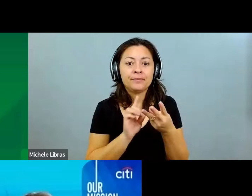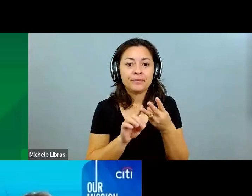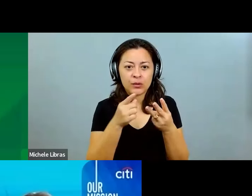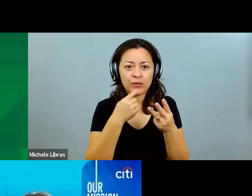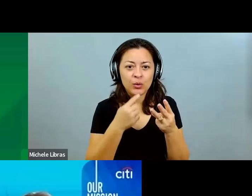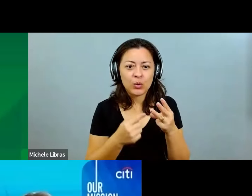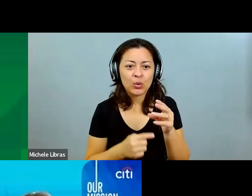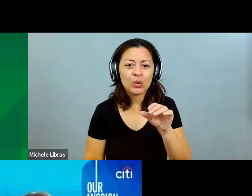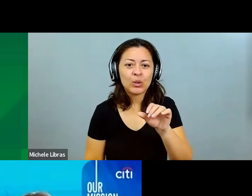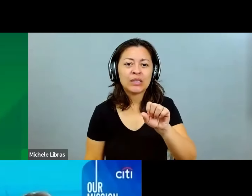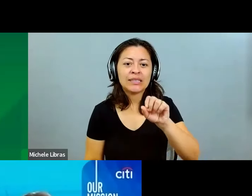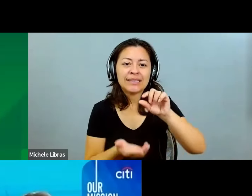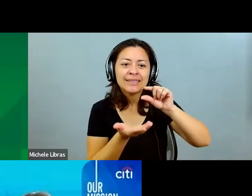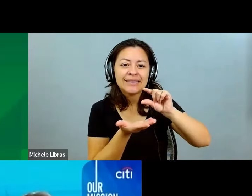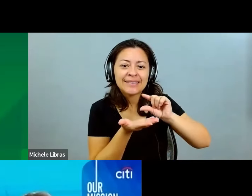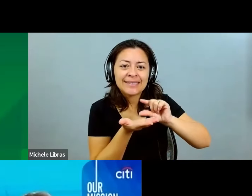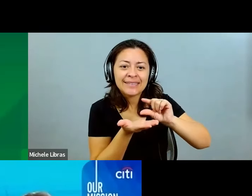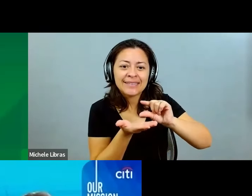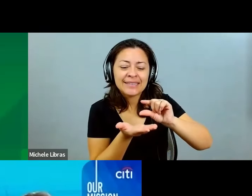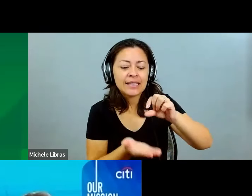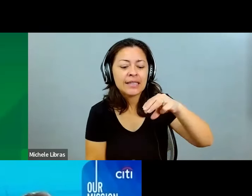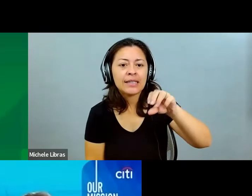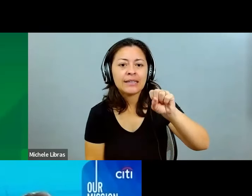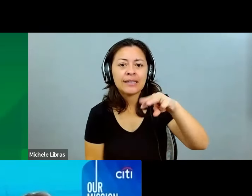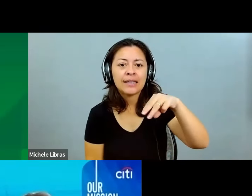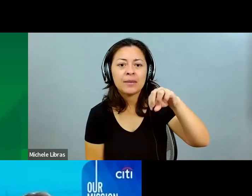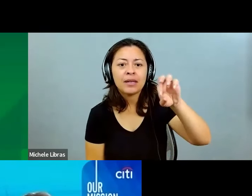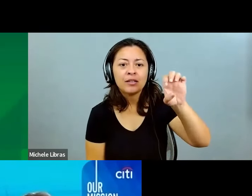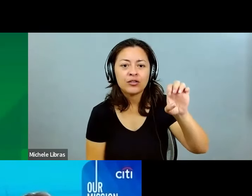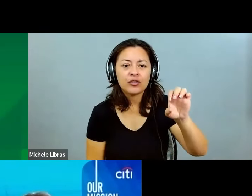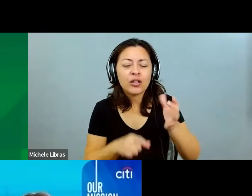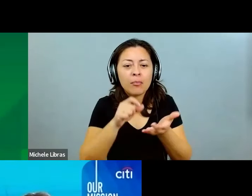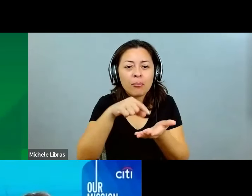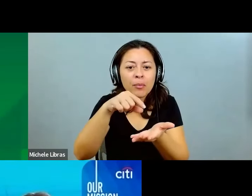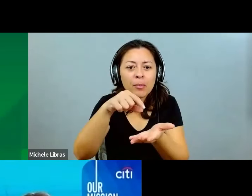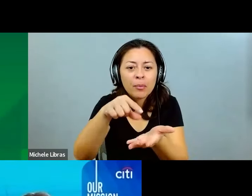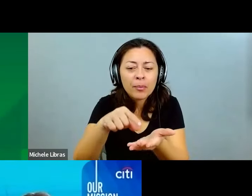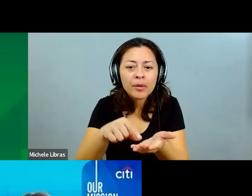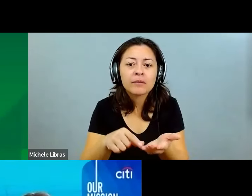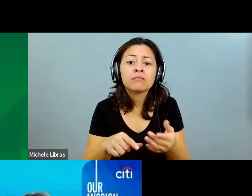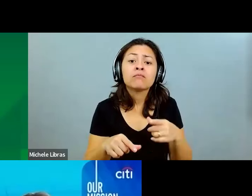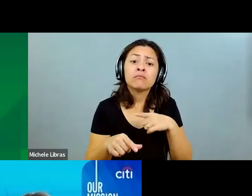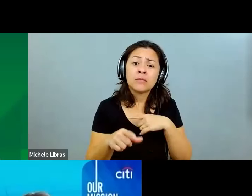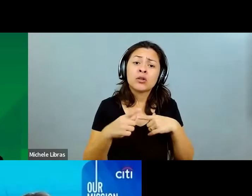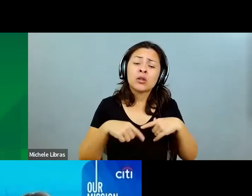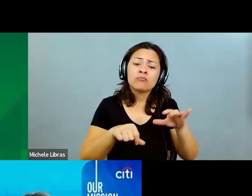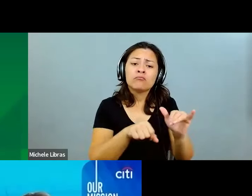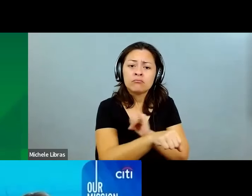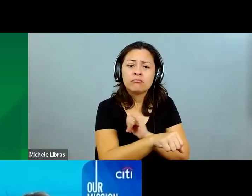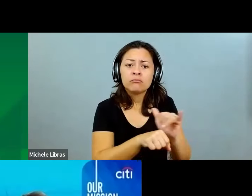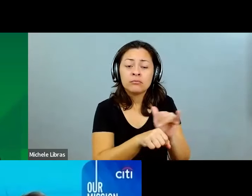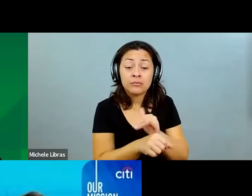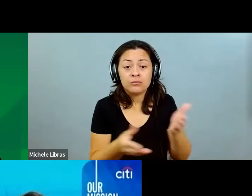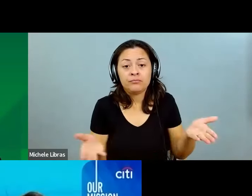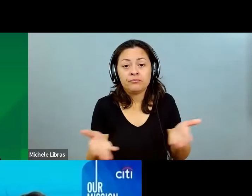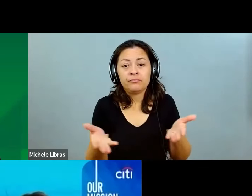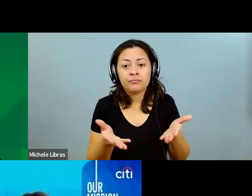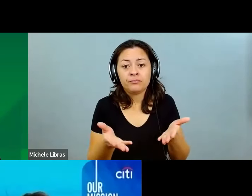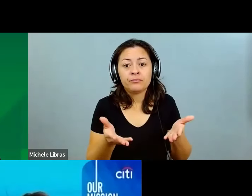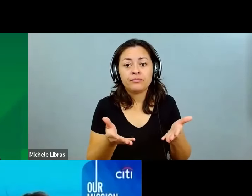eh ele é um negócio que tá dentro da slc agrícola a nossa estratégia no momento é